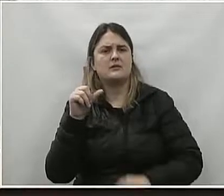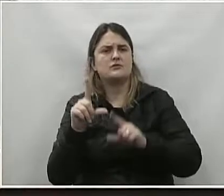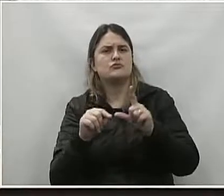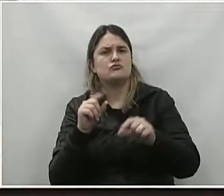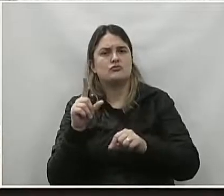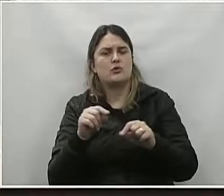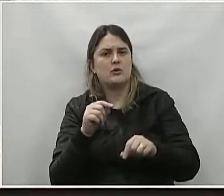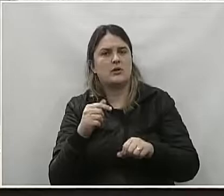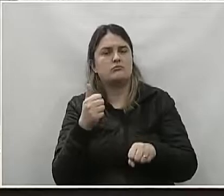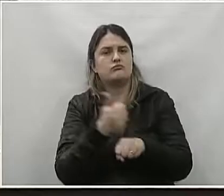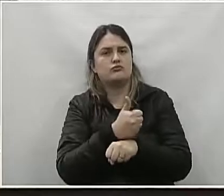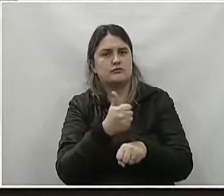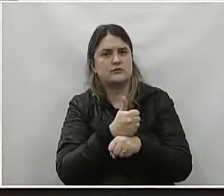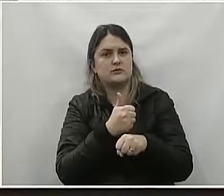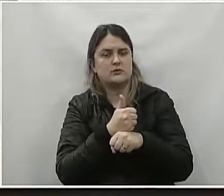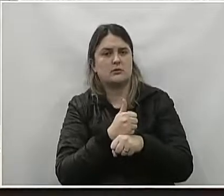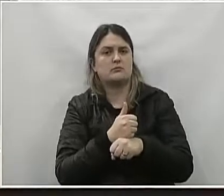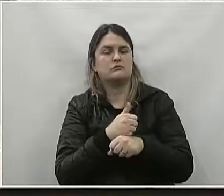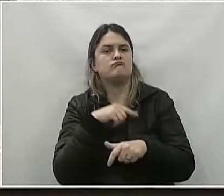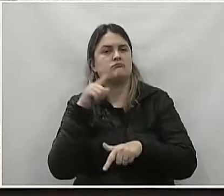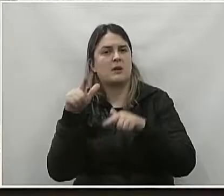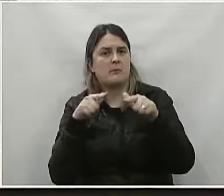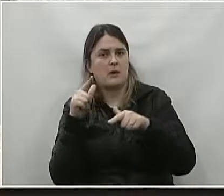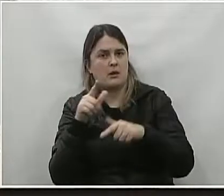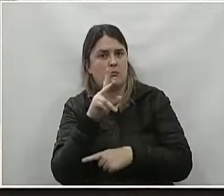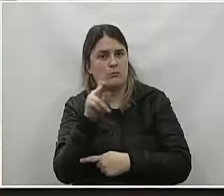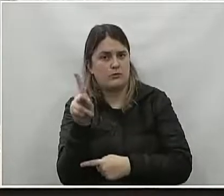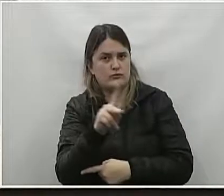profissão que seguiria.